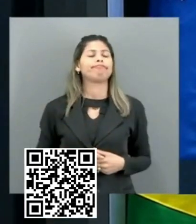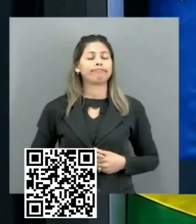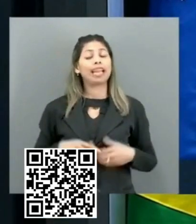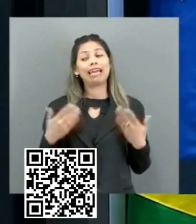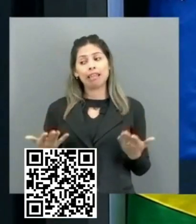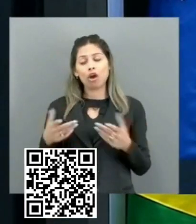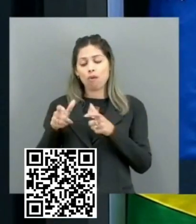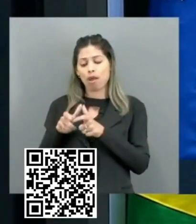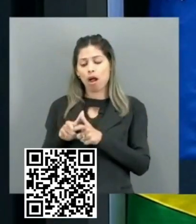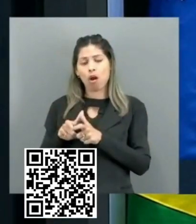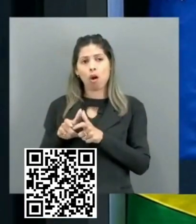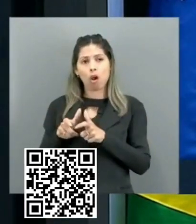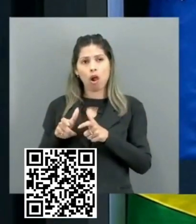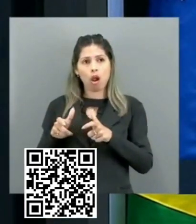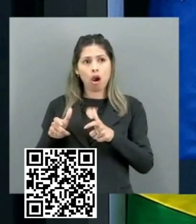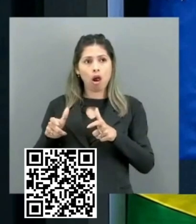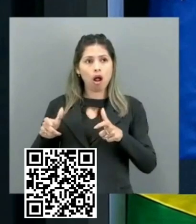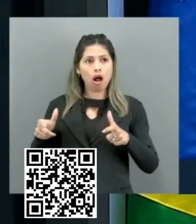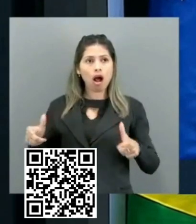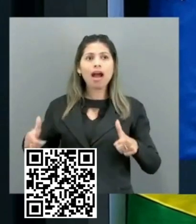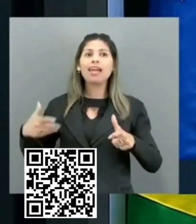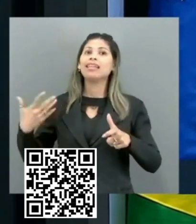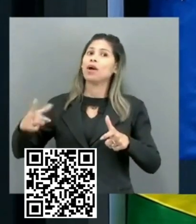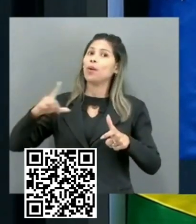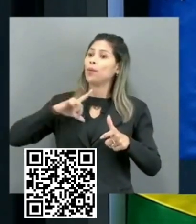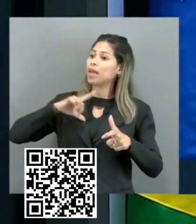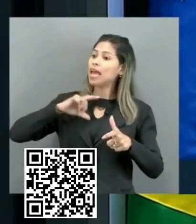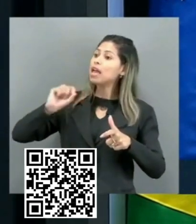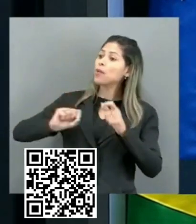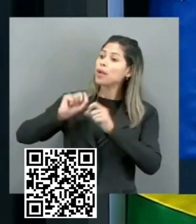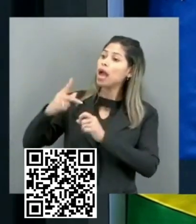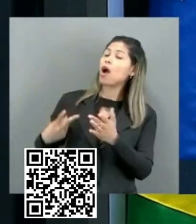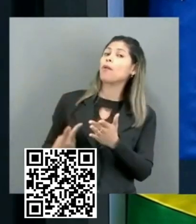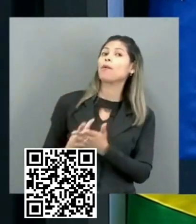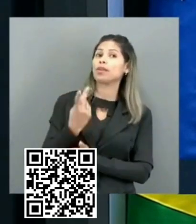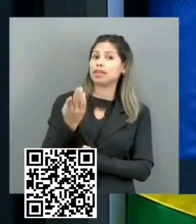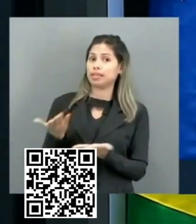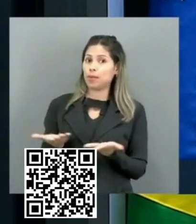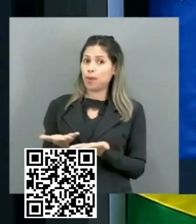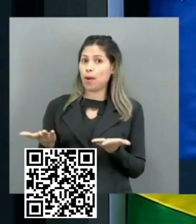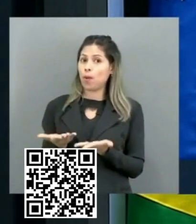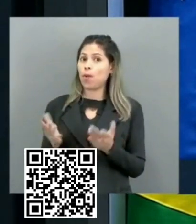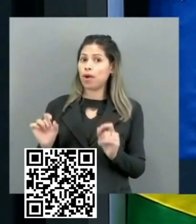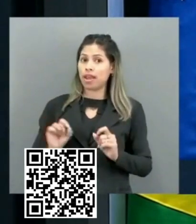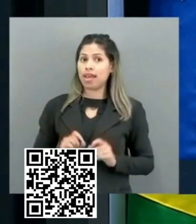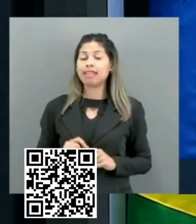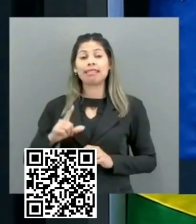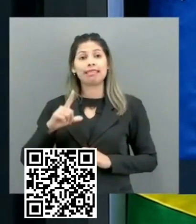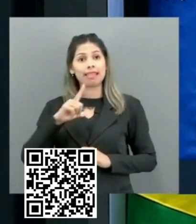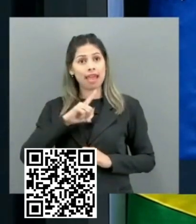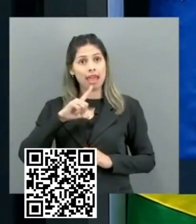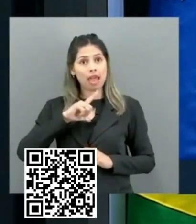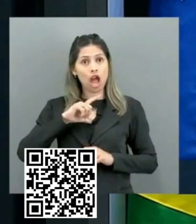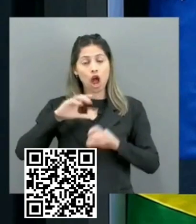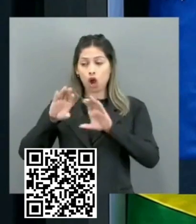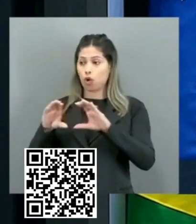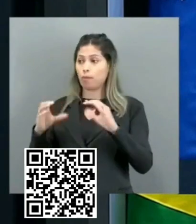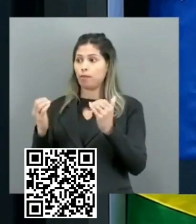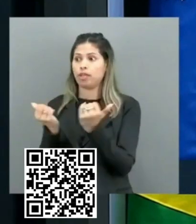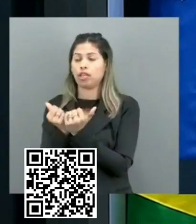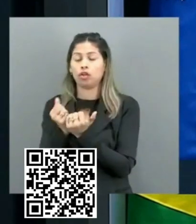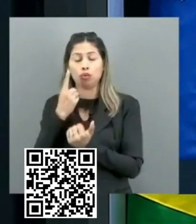das facções criminosas que chegam a exercer o controle sobre comunidades inteiras. E